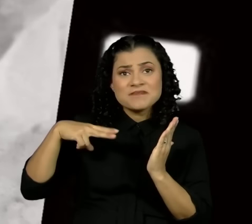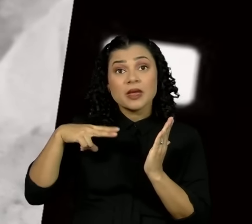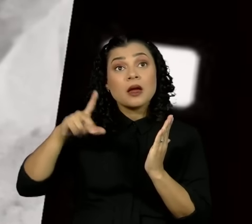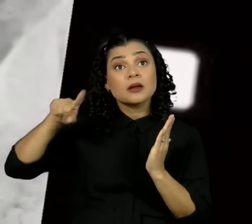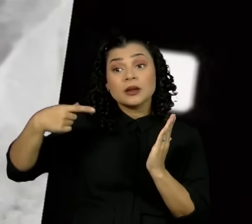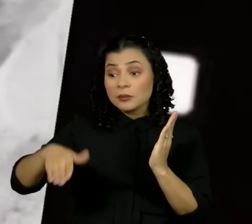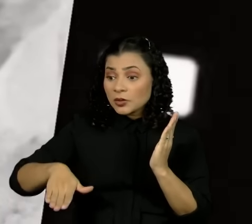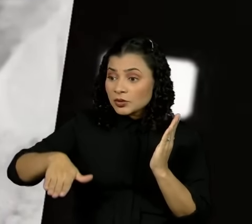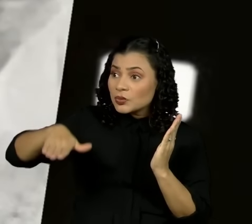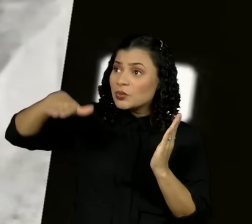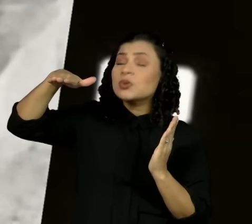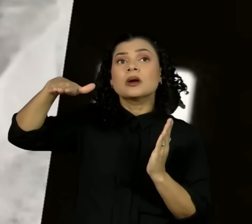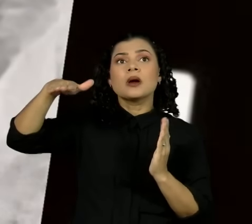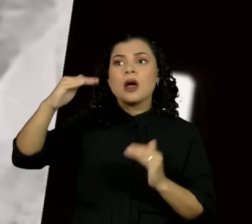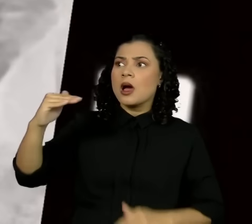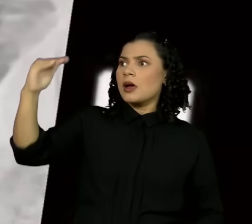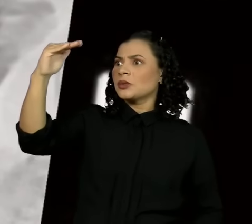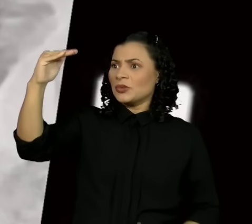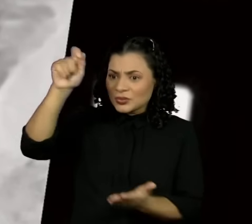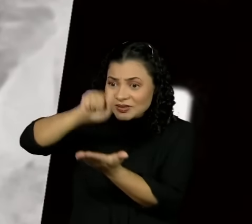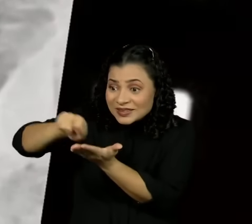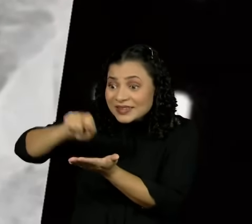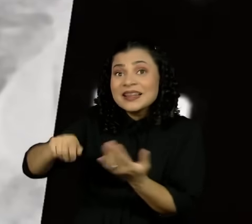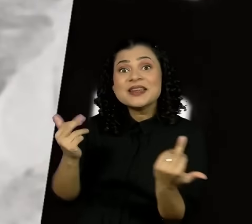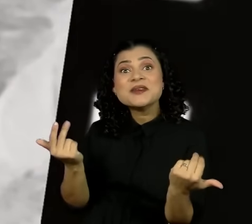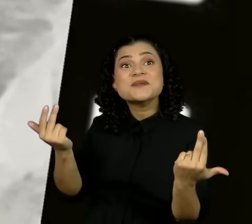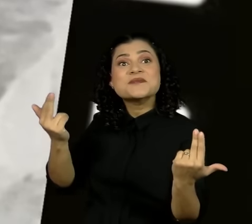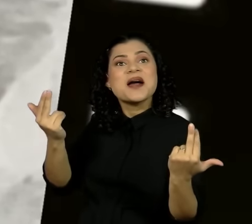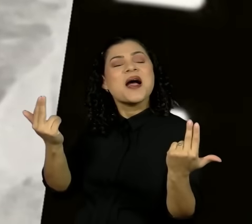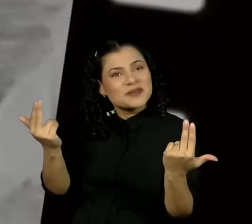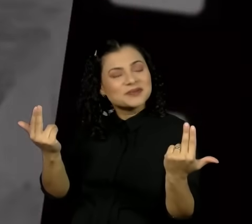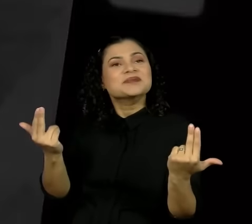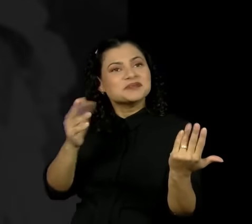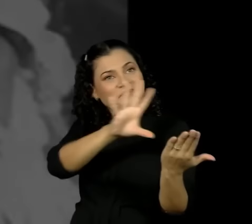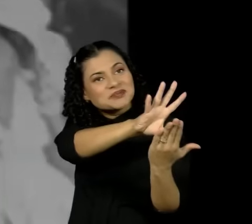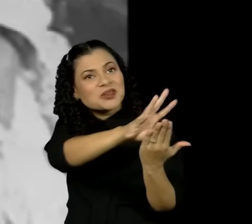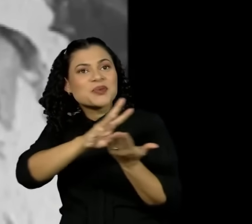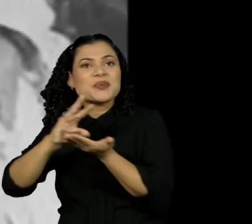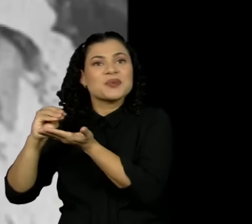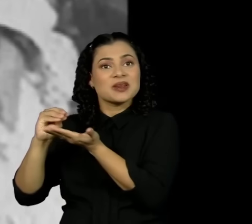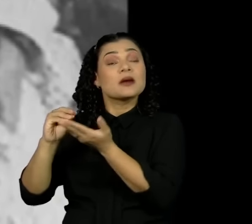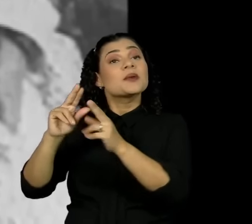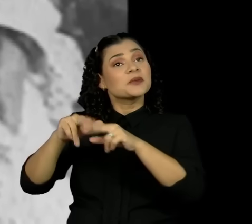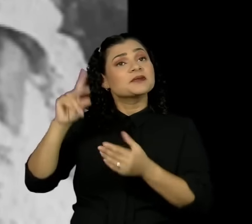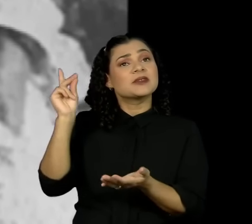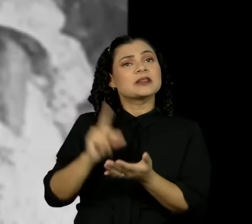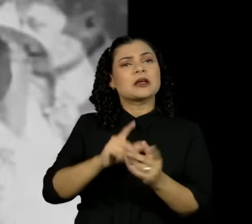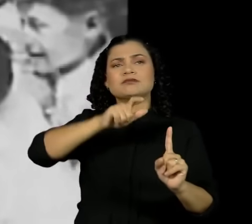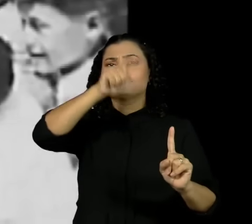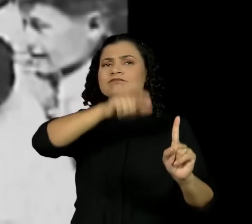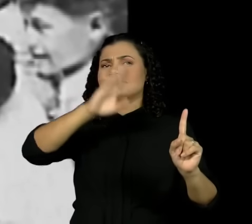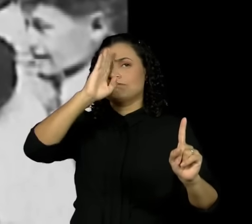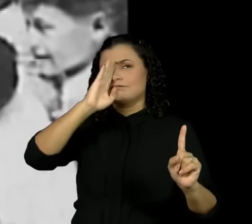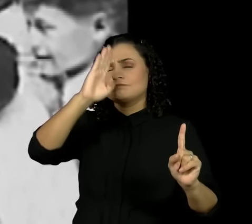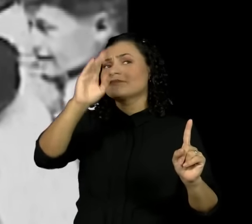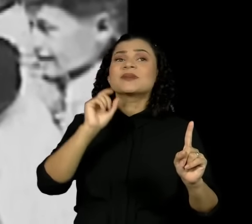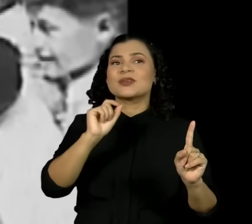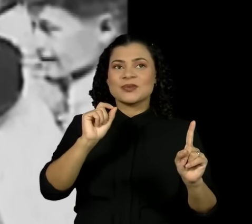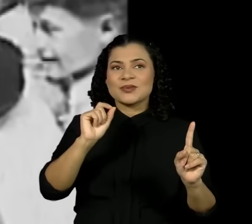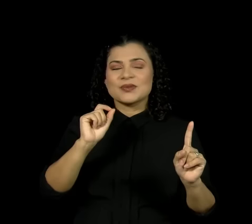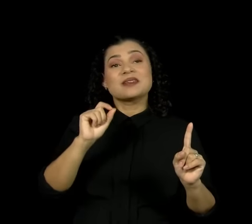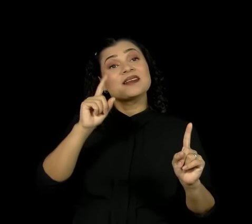como inspiração para sua própria arte. E costuma dizer que considera uma das personagens de Lobato